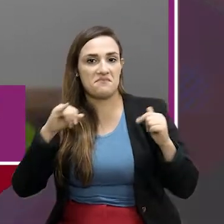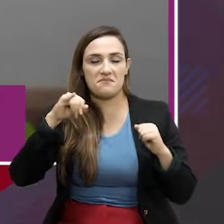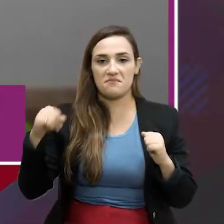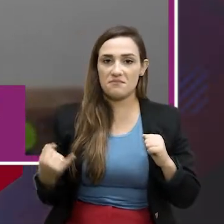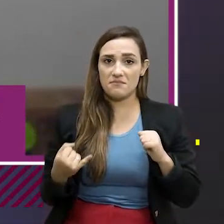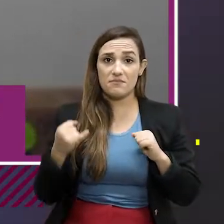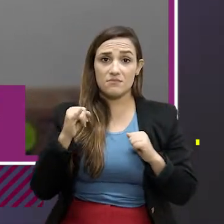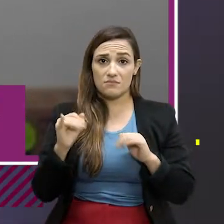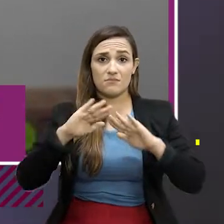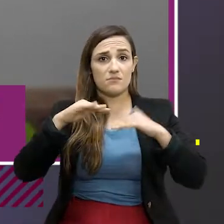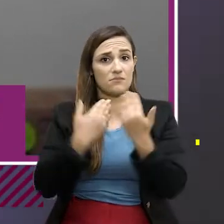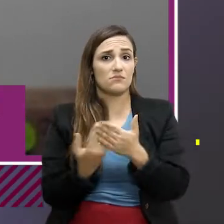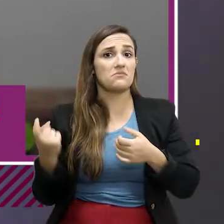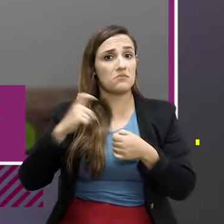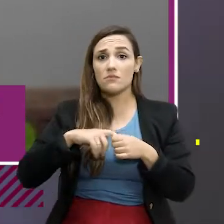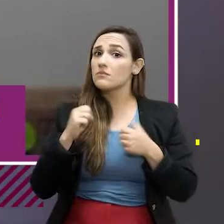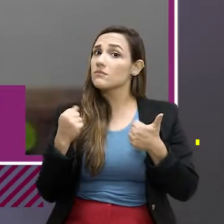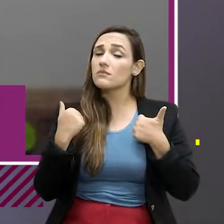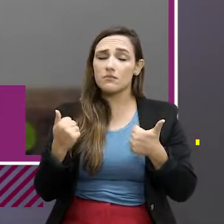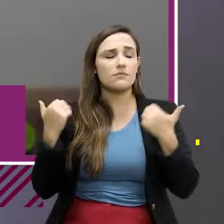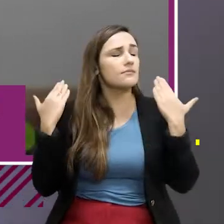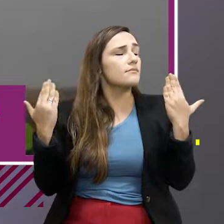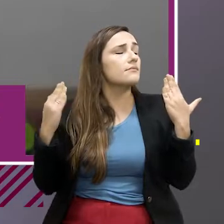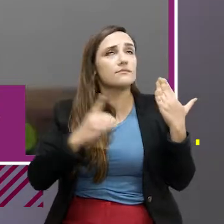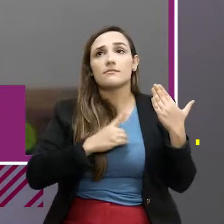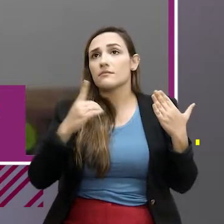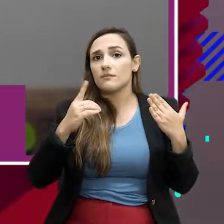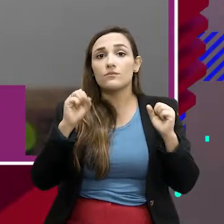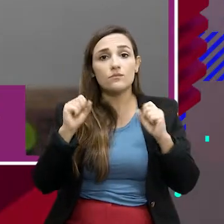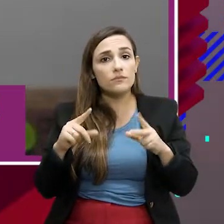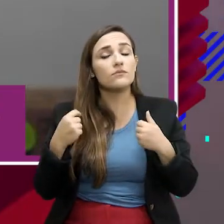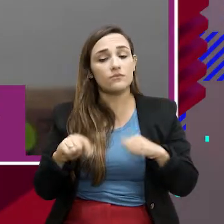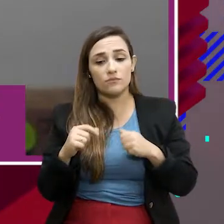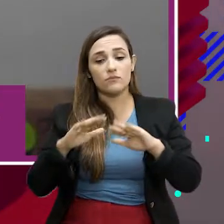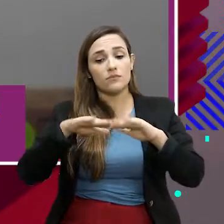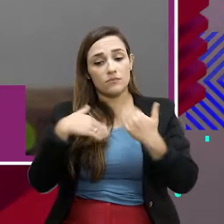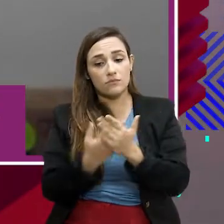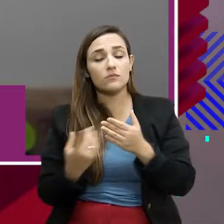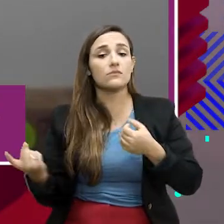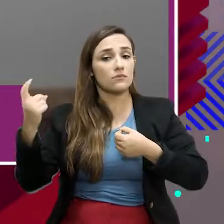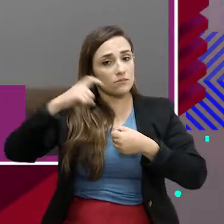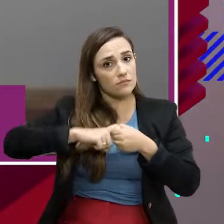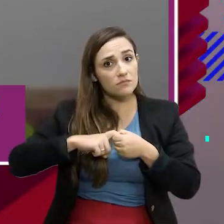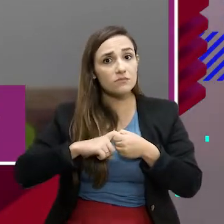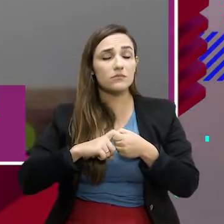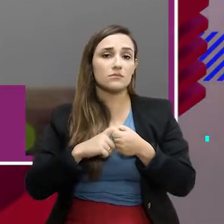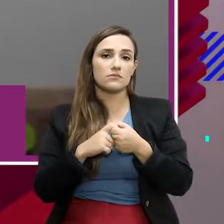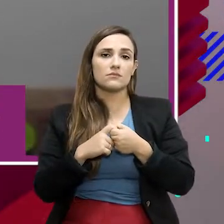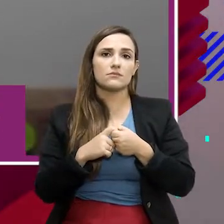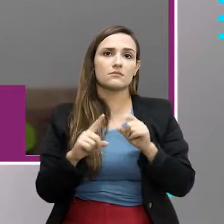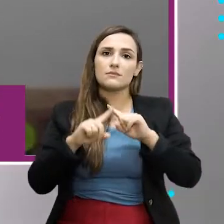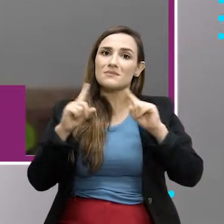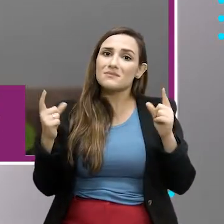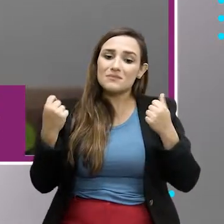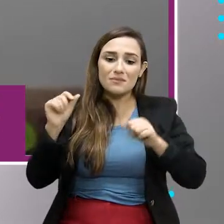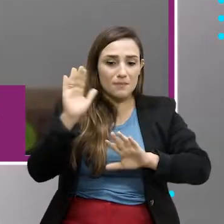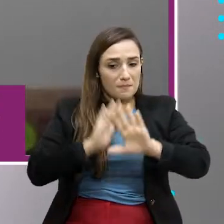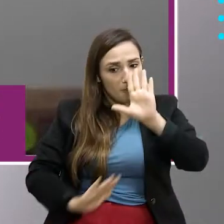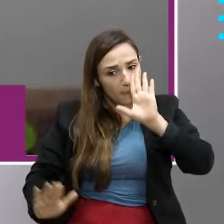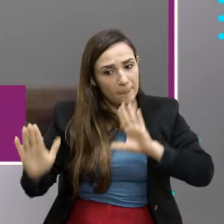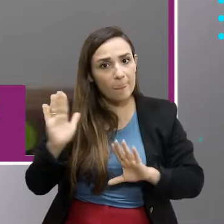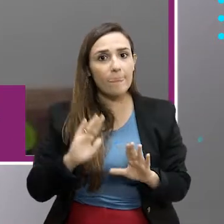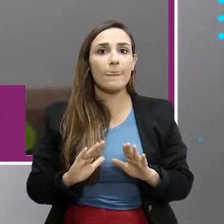é fazendo festa. Então, assim, a gente vai, mas as escolas voltaram, graças a Deus, né, as escolas voltaram, a gente precisa acolher essas